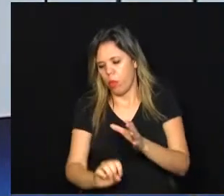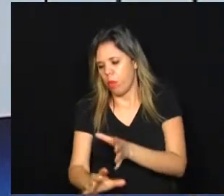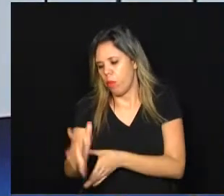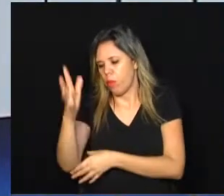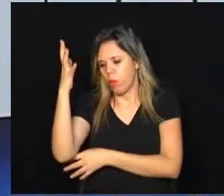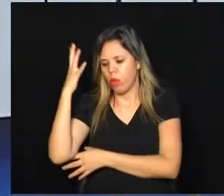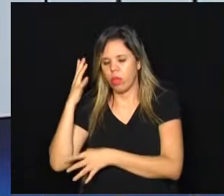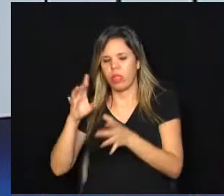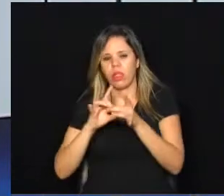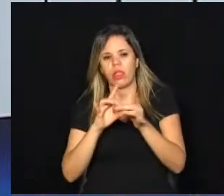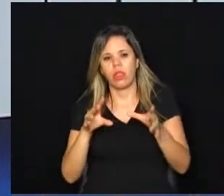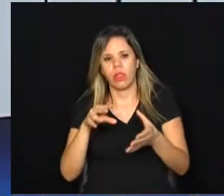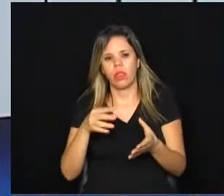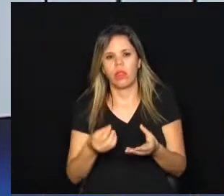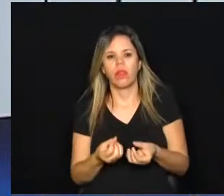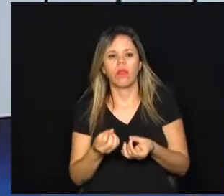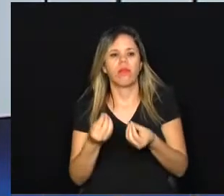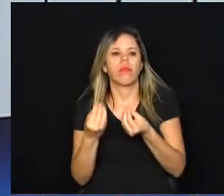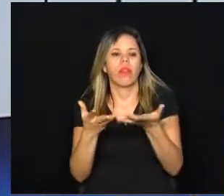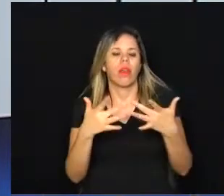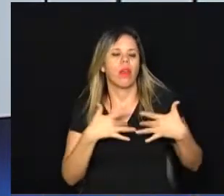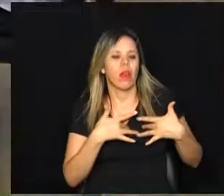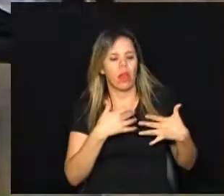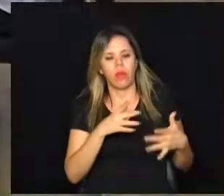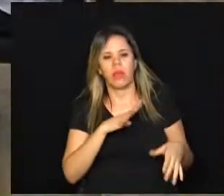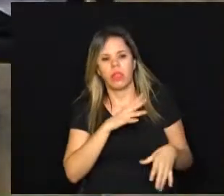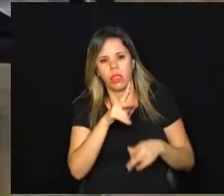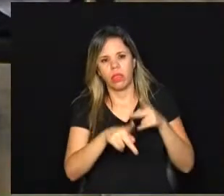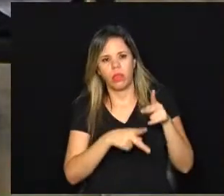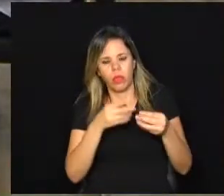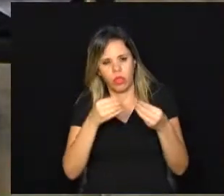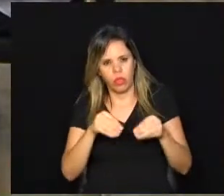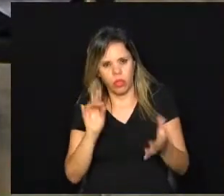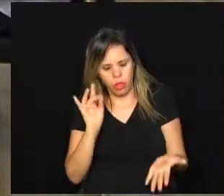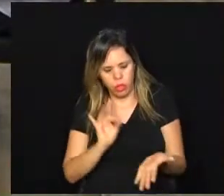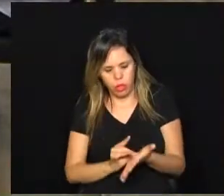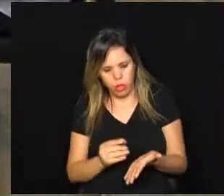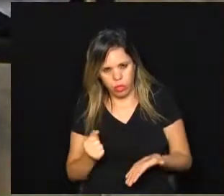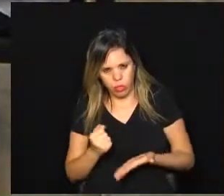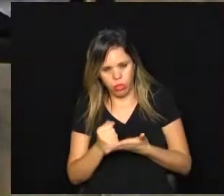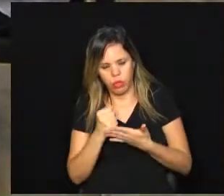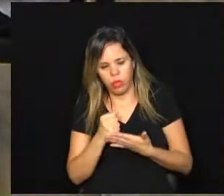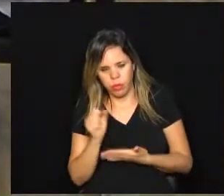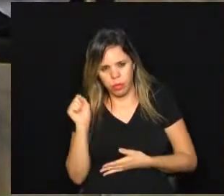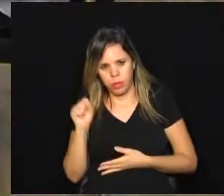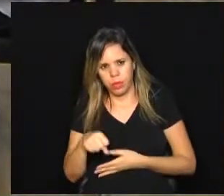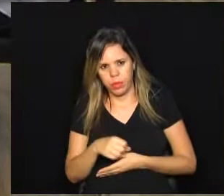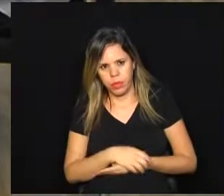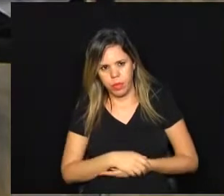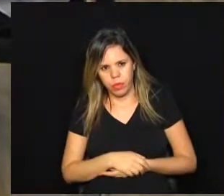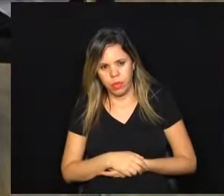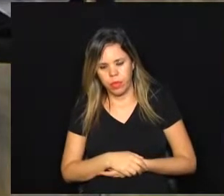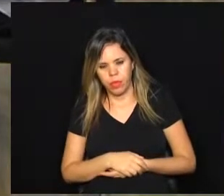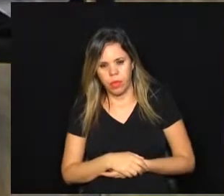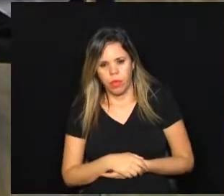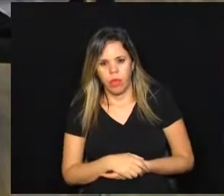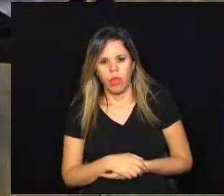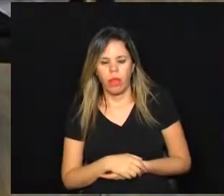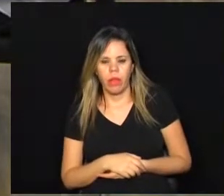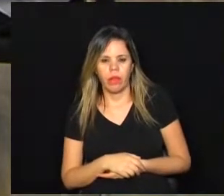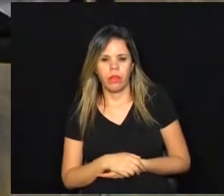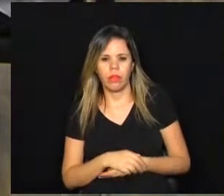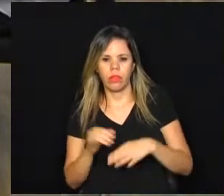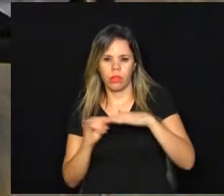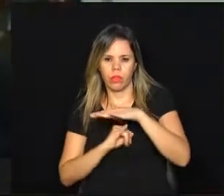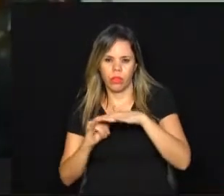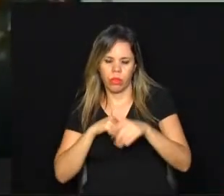disponibilização de mudas às cidades? Isso traz um real impacto? Sim. O consórcio trabalha com